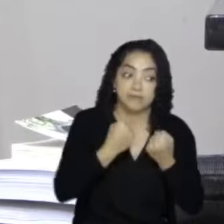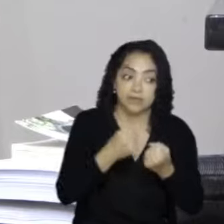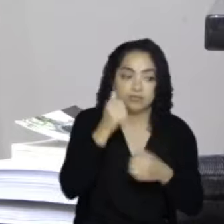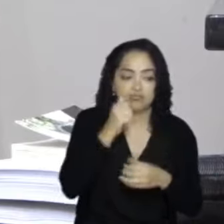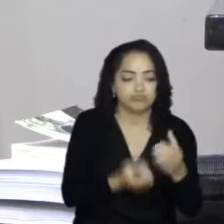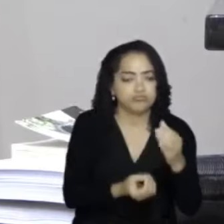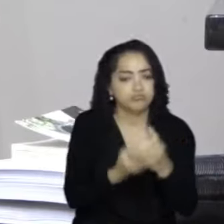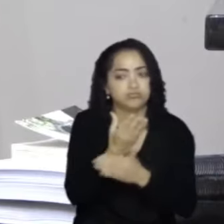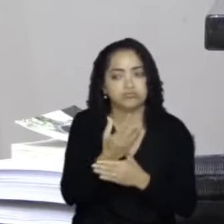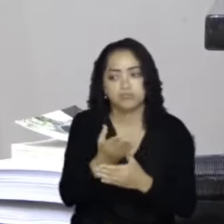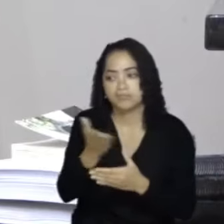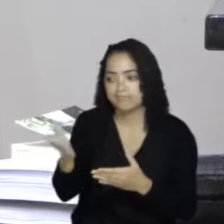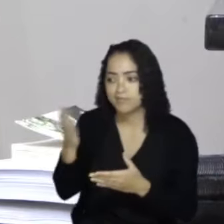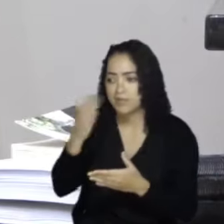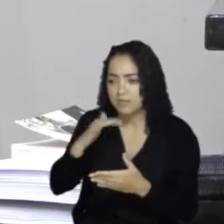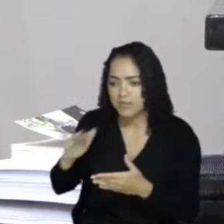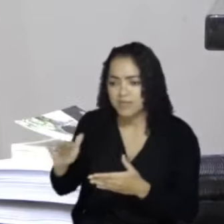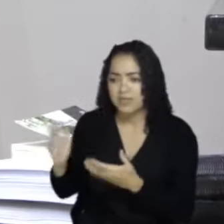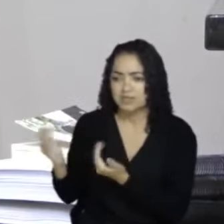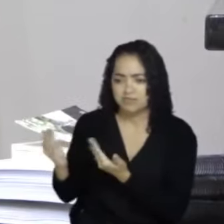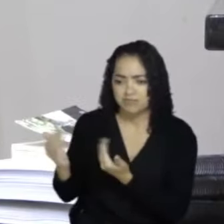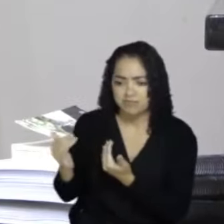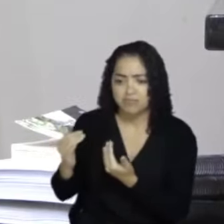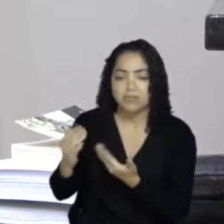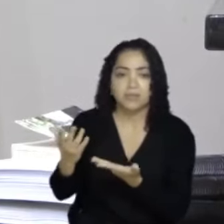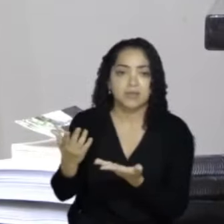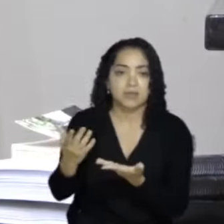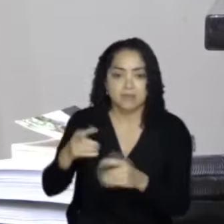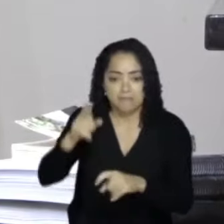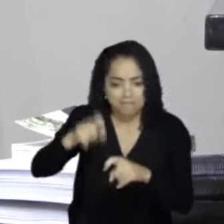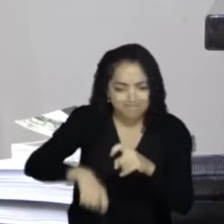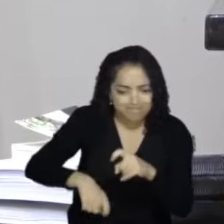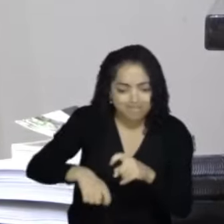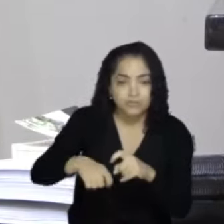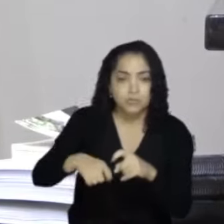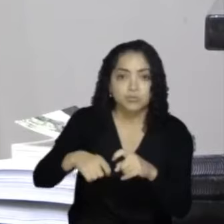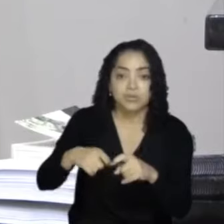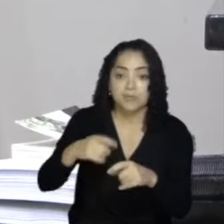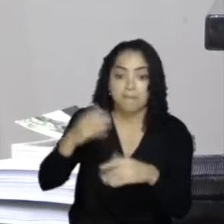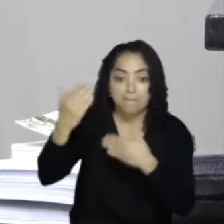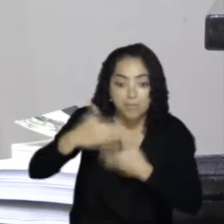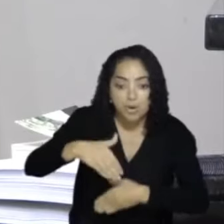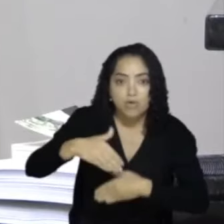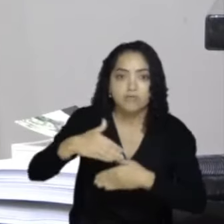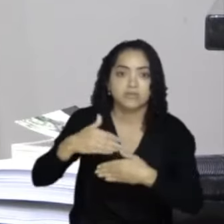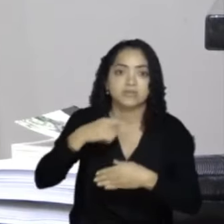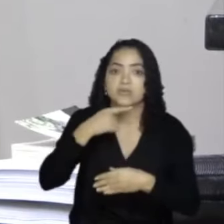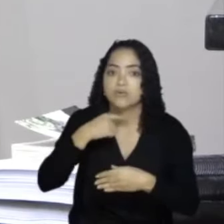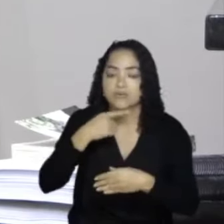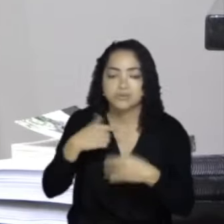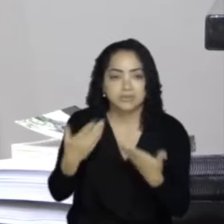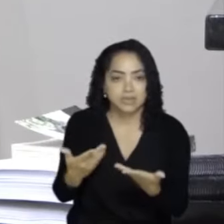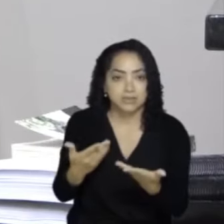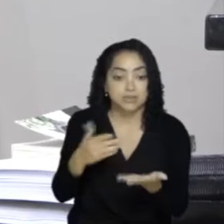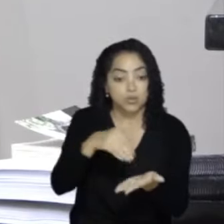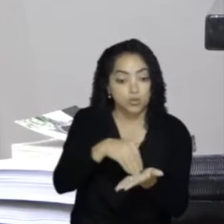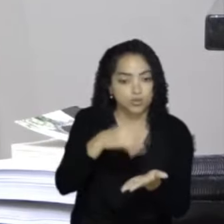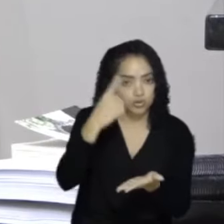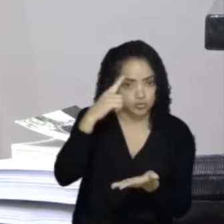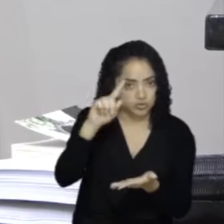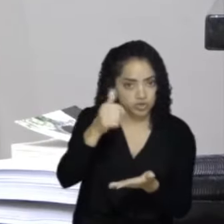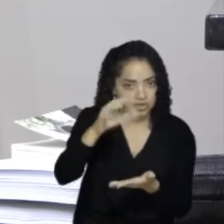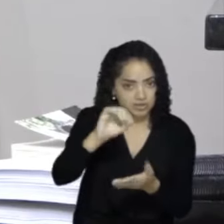que deixa meninas estupradas sem conseguir dar prova do estupro que sofreram. Por isso, no último dia, 10 de